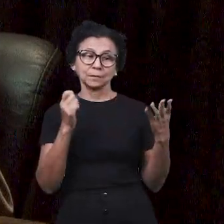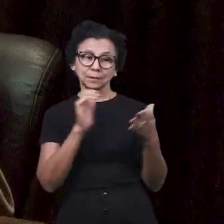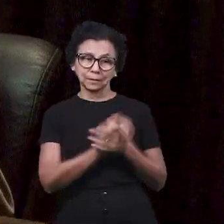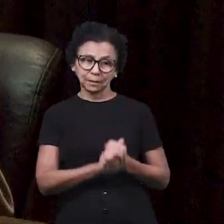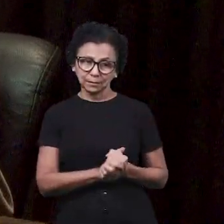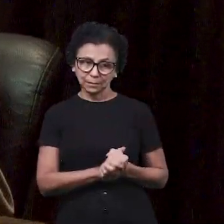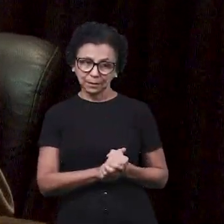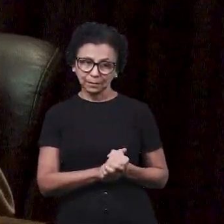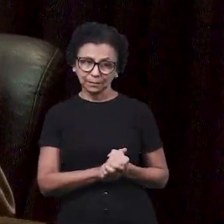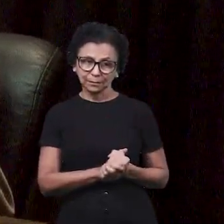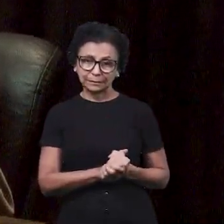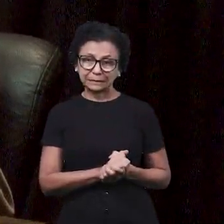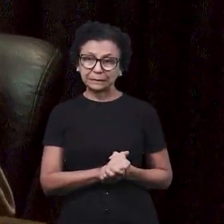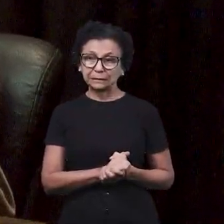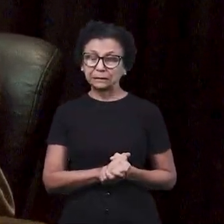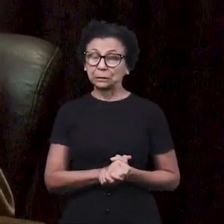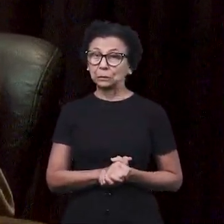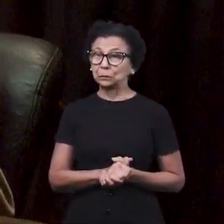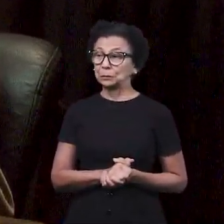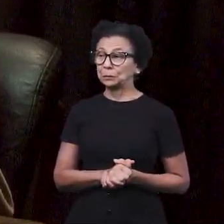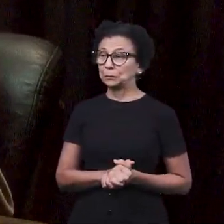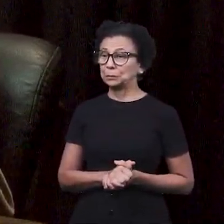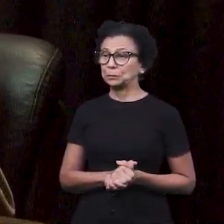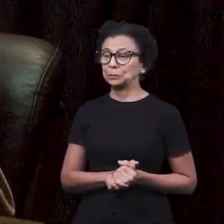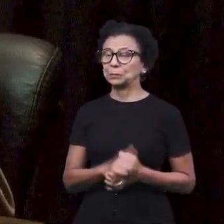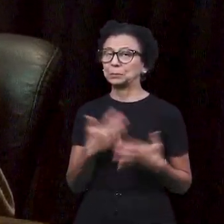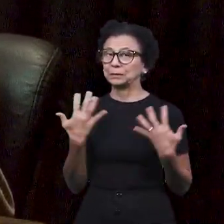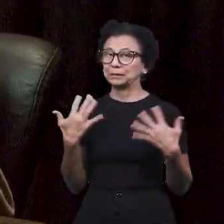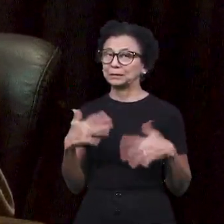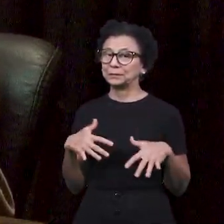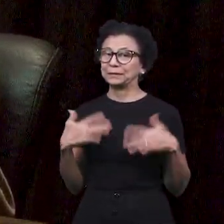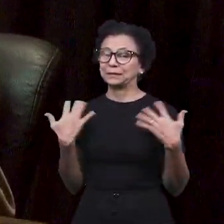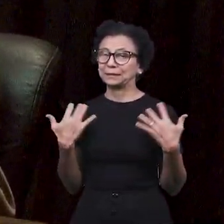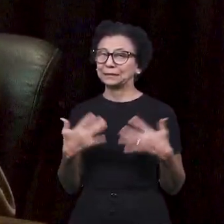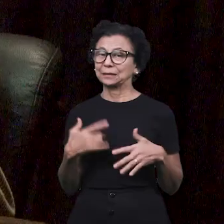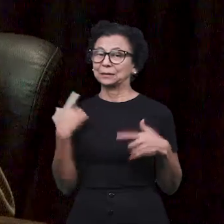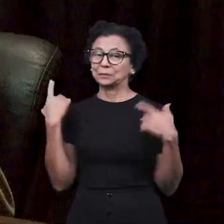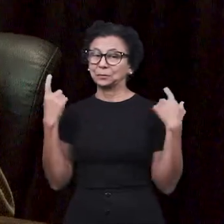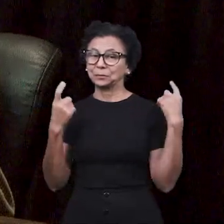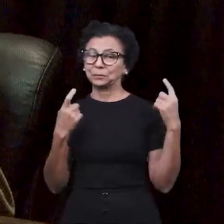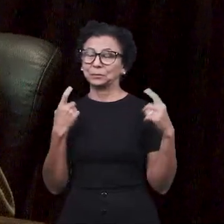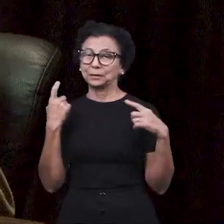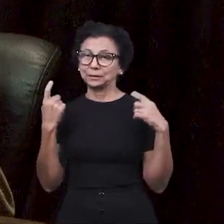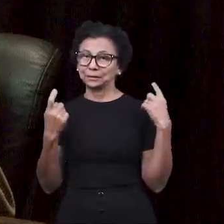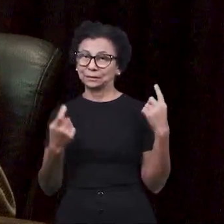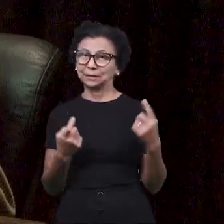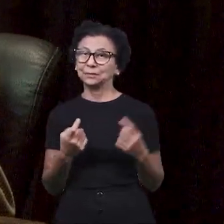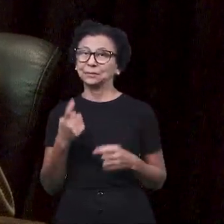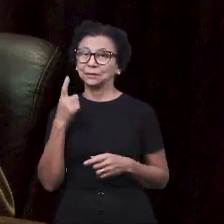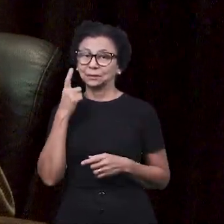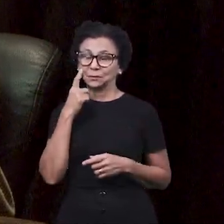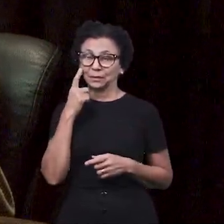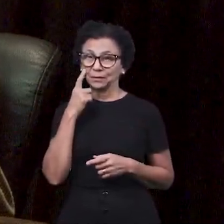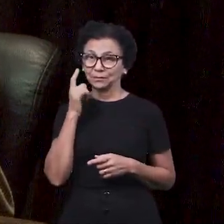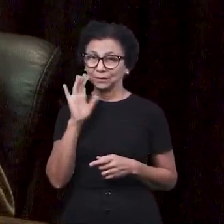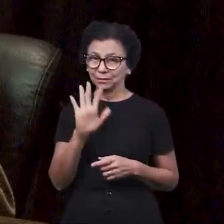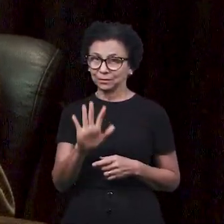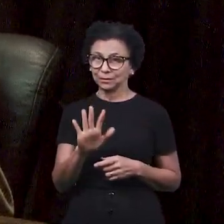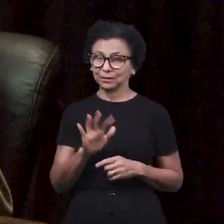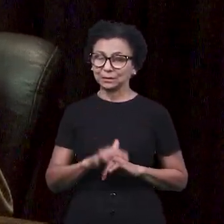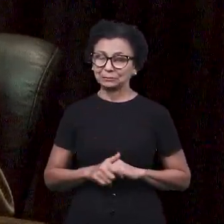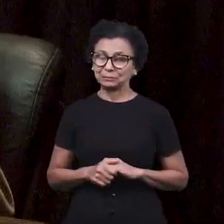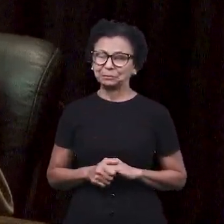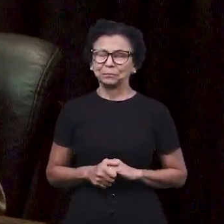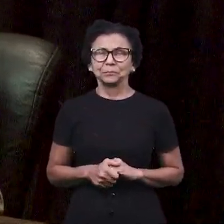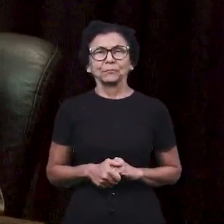aflição, né? Cada um que está nos assistindo aqui, os irmãos, né, vão ver a aflição